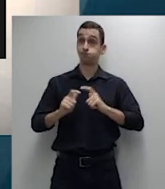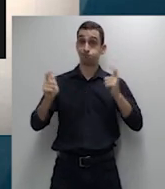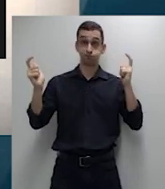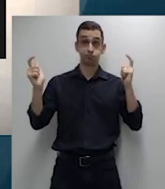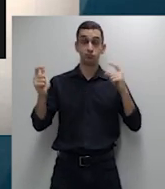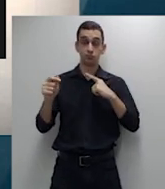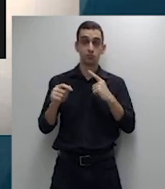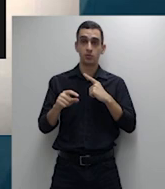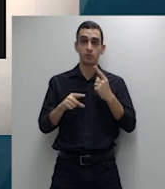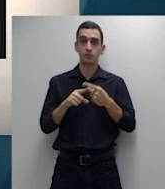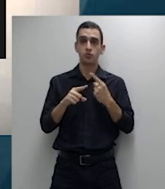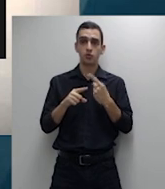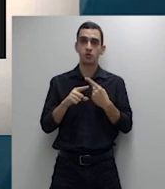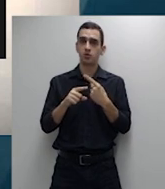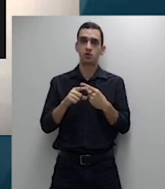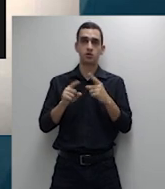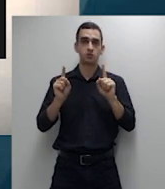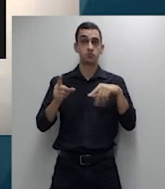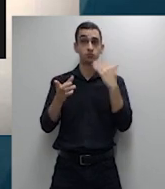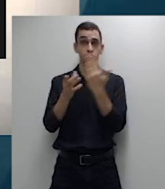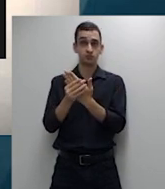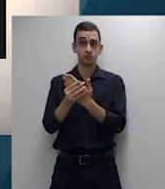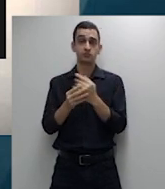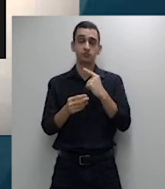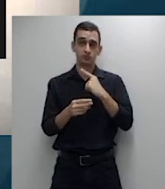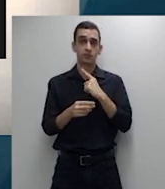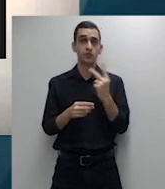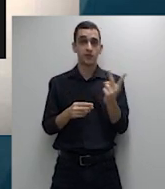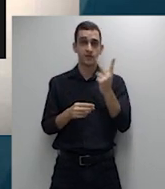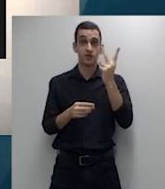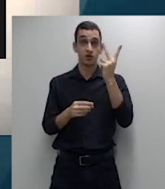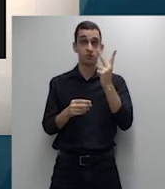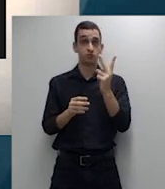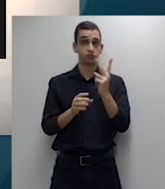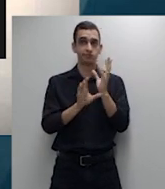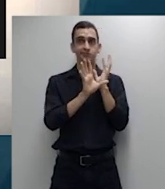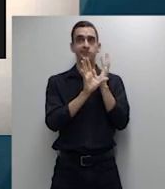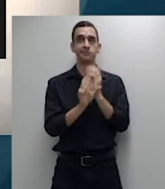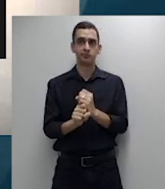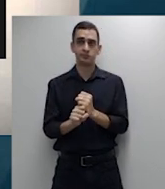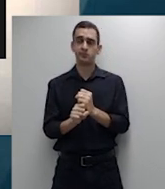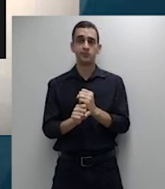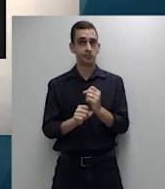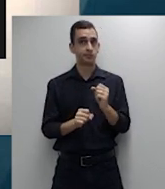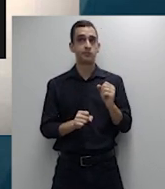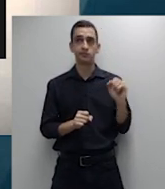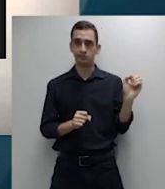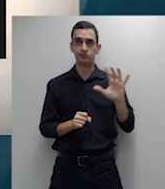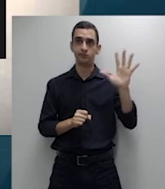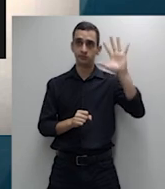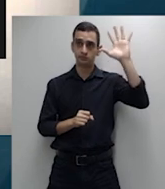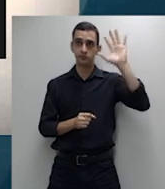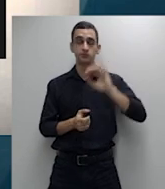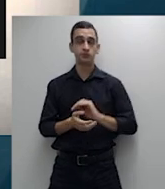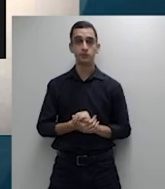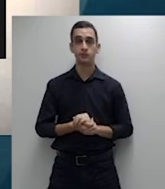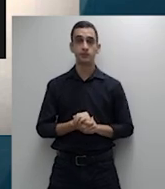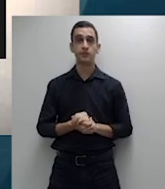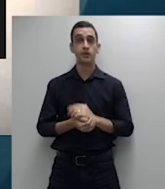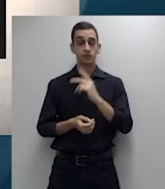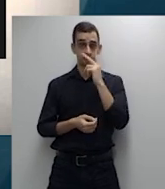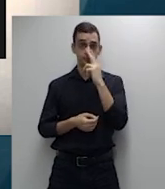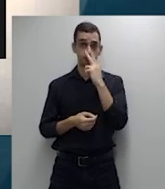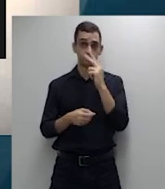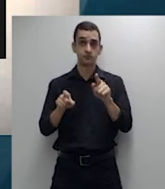Valor Econômico aí dá tudo certo é muito muito ao ao partir do